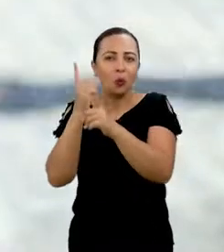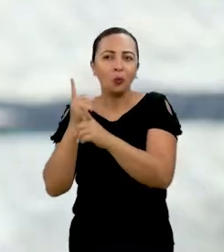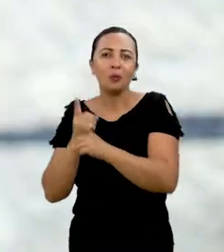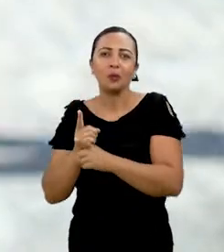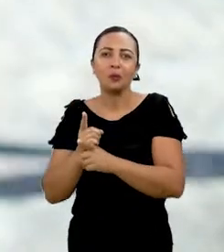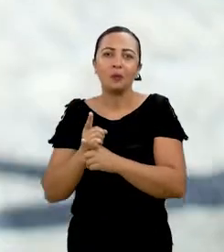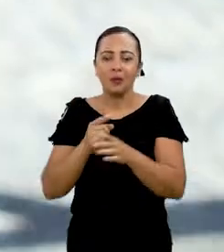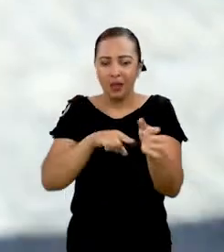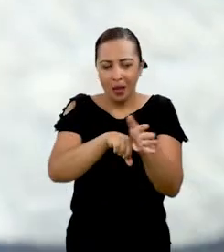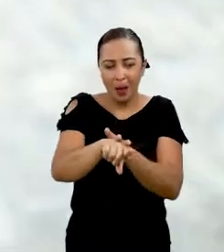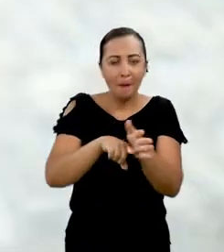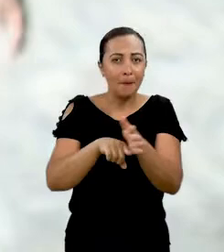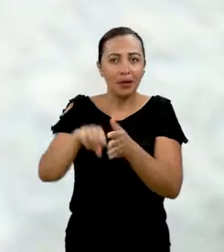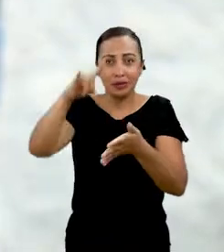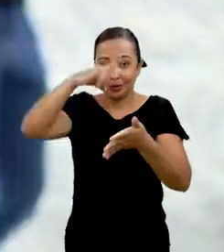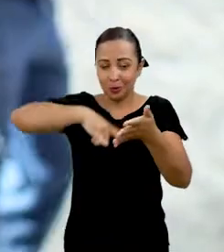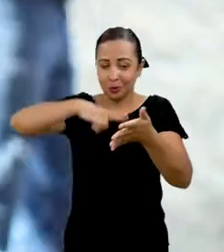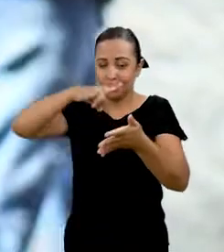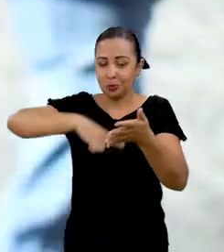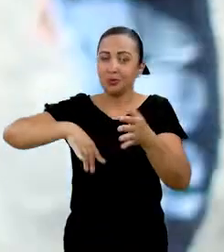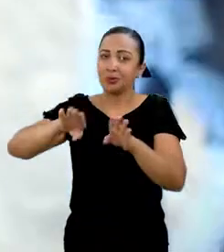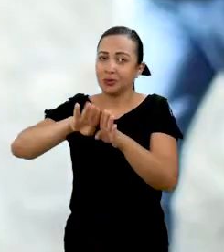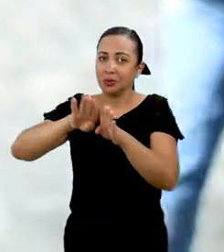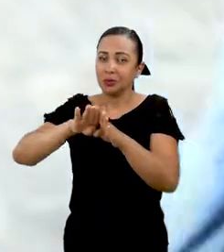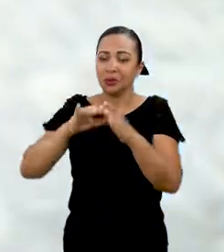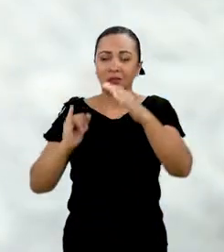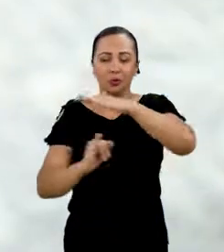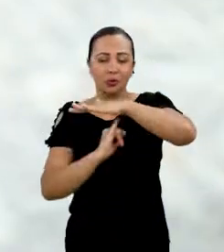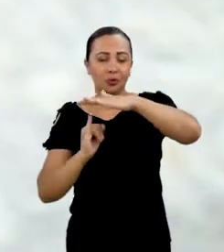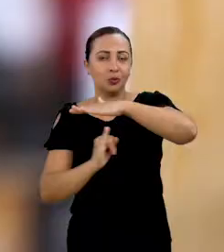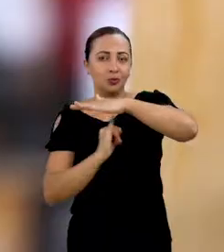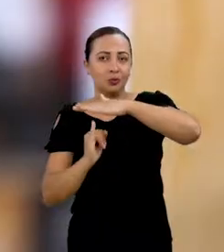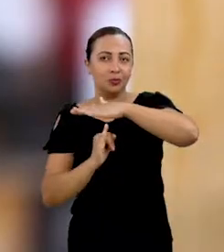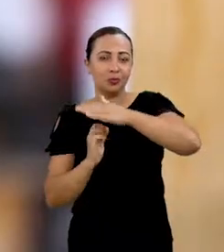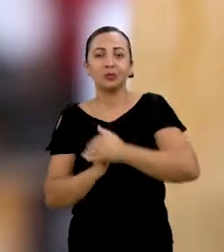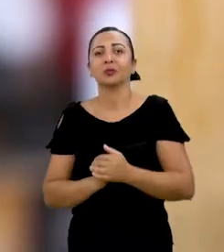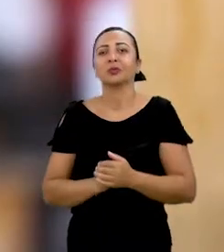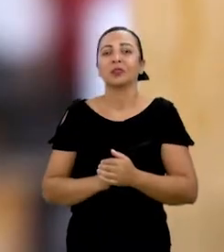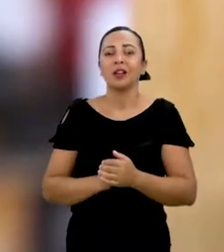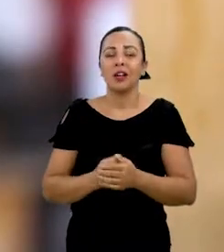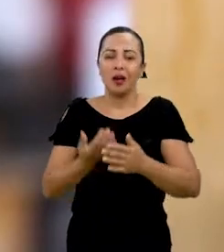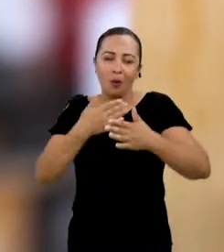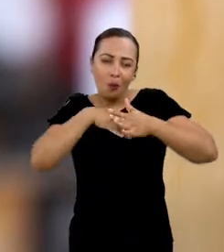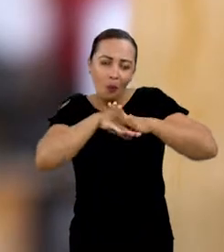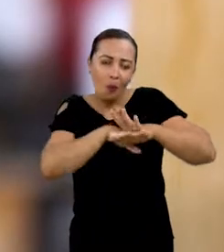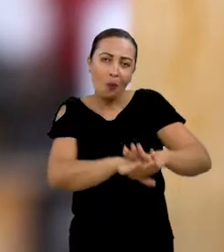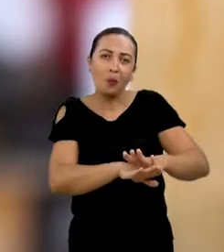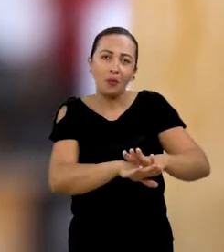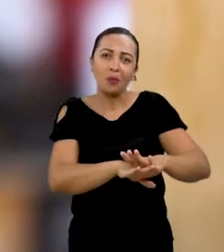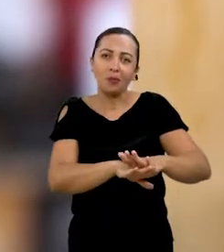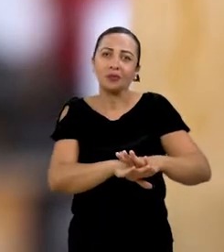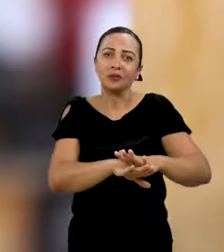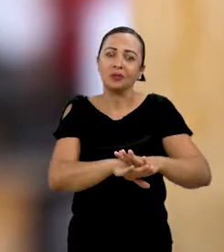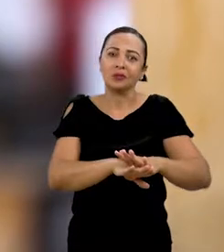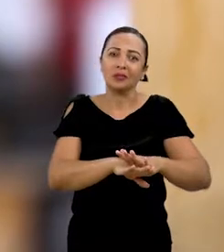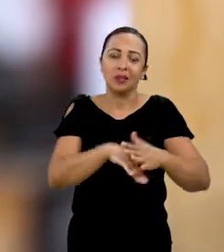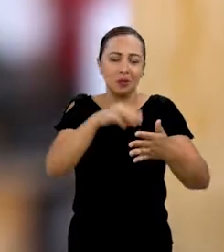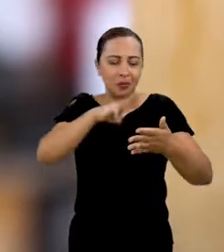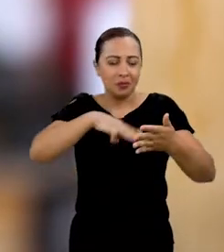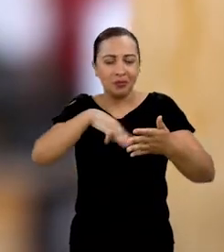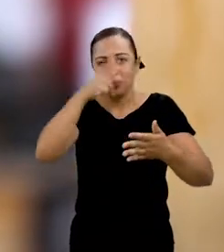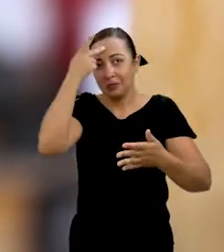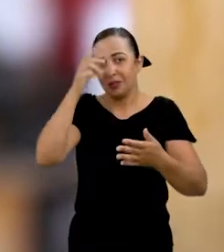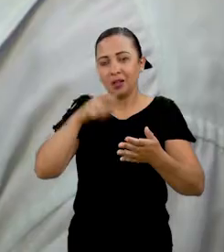a fonte oral. Por meio da pesquisa documental, nas instituições, né, que resguardam material